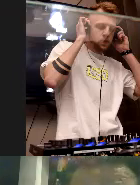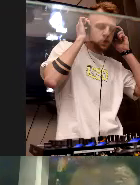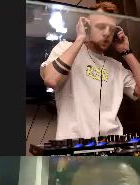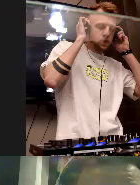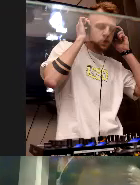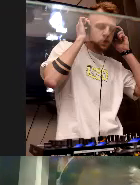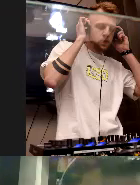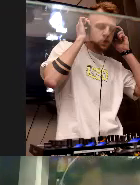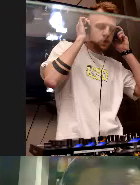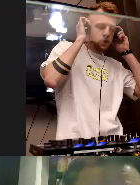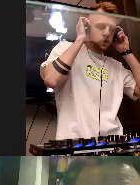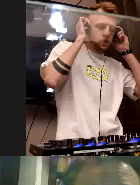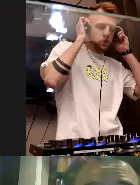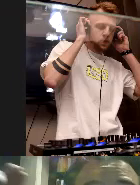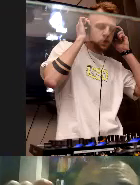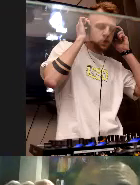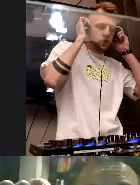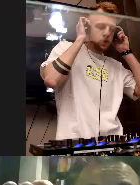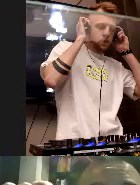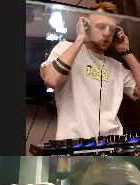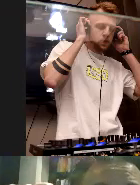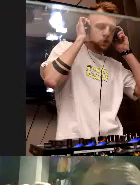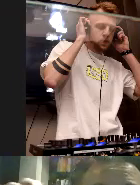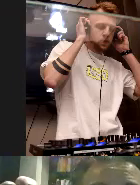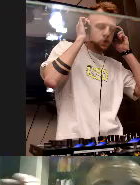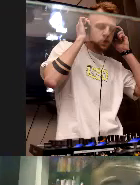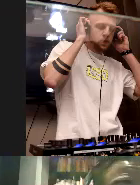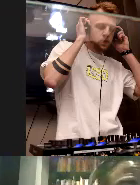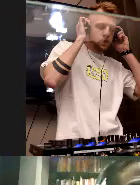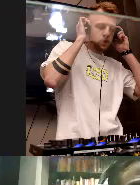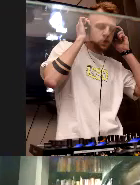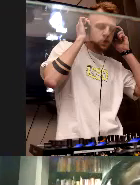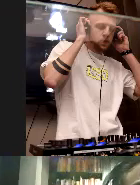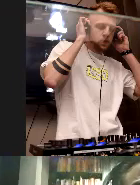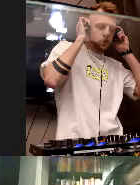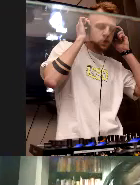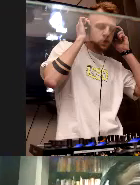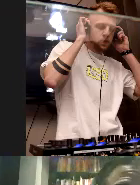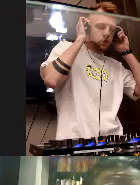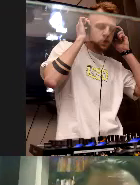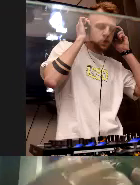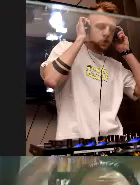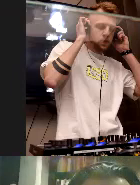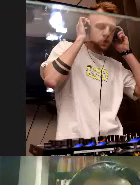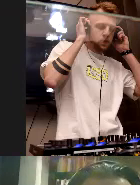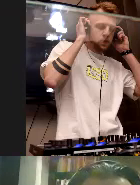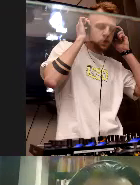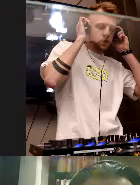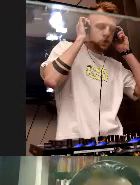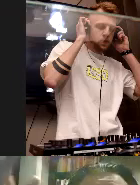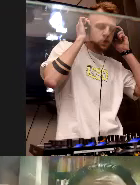ter um poço? Pode. Desde que tu tenha a outorga para uso da água. Existe um órgão.